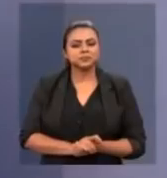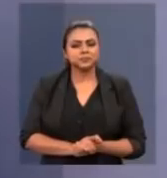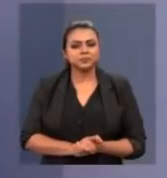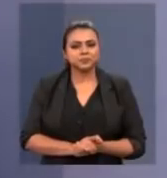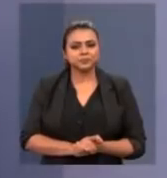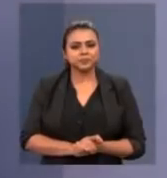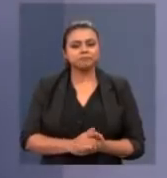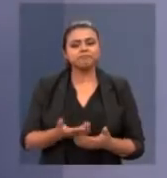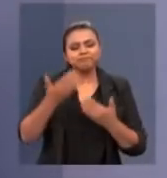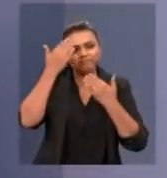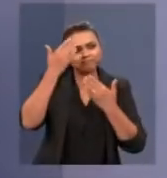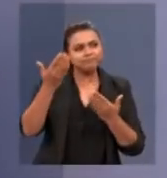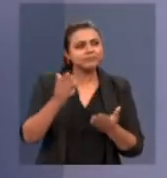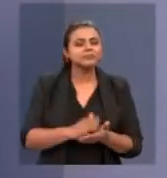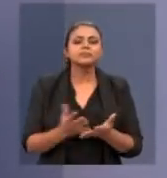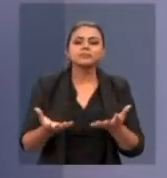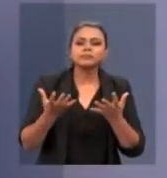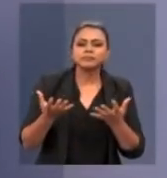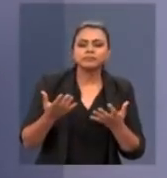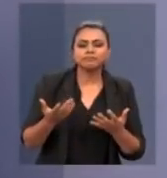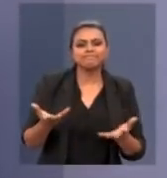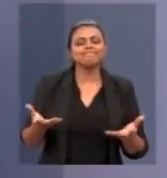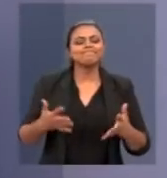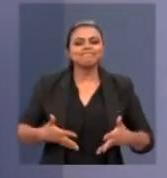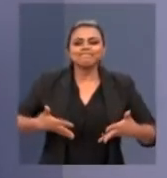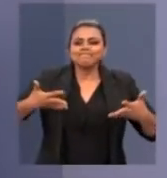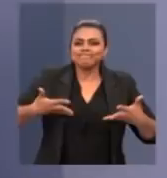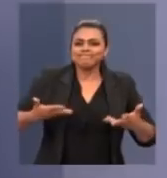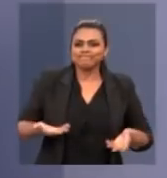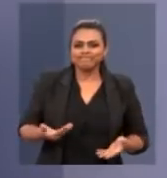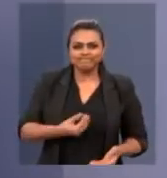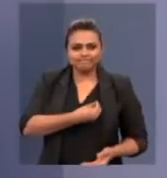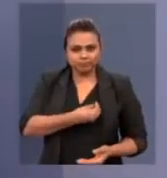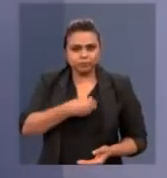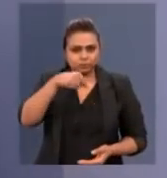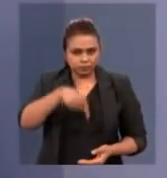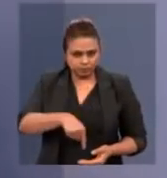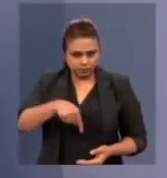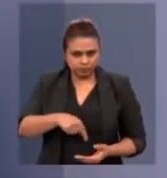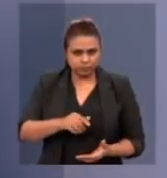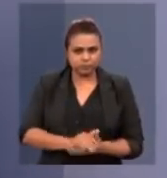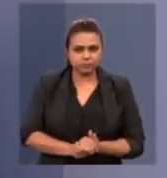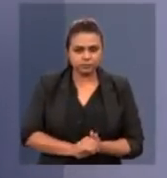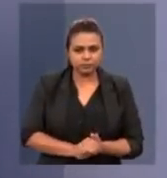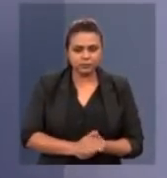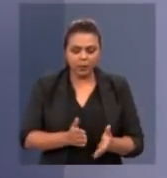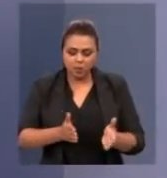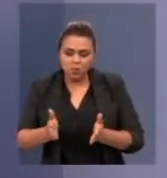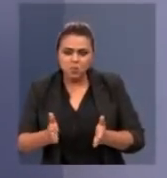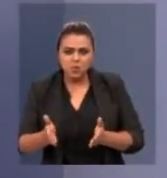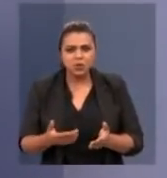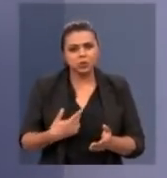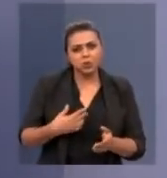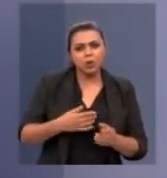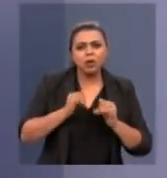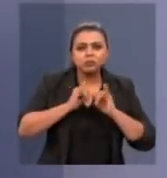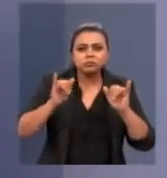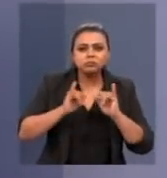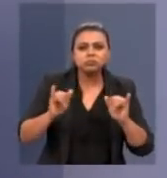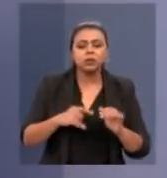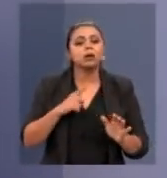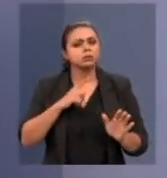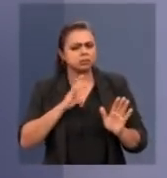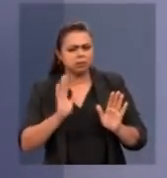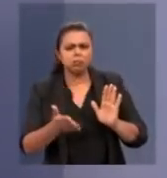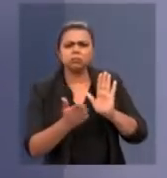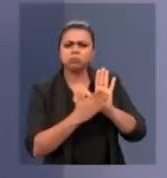obrigado bom eu gostaria de demonstração a ação de estarmos chegando nesse essa fase da campanha é nós temos uma proposta